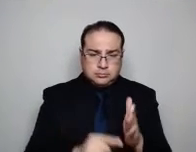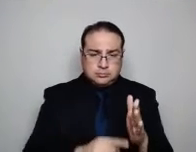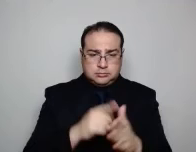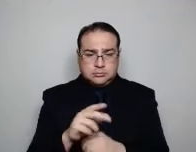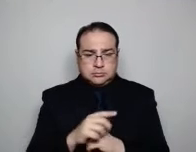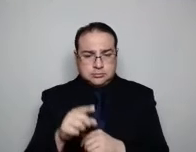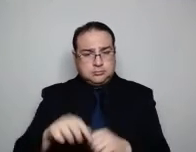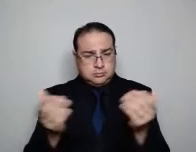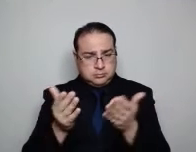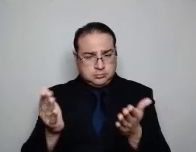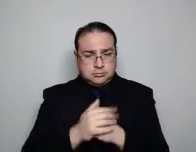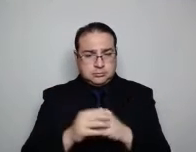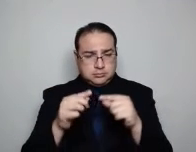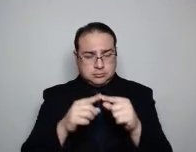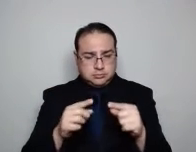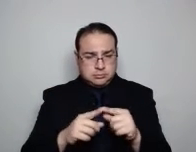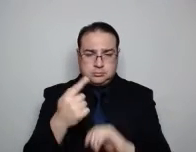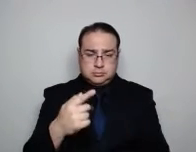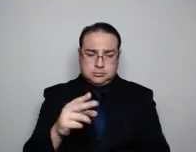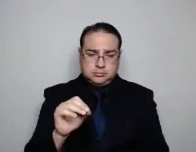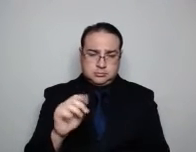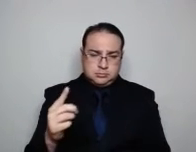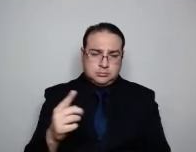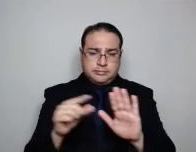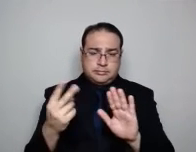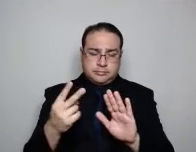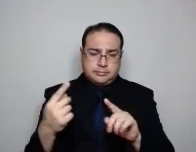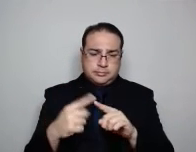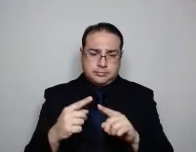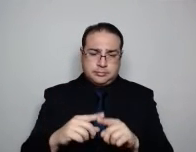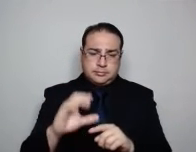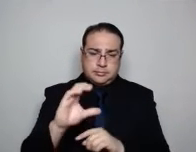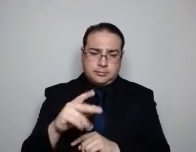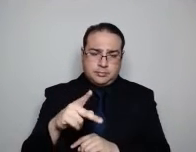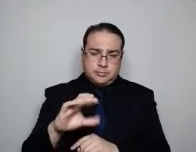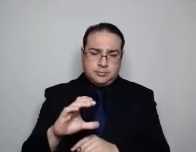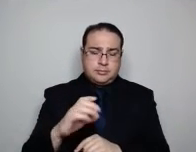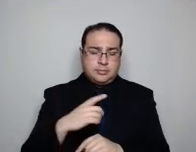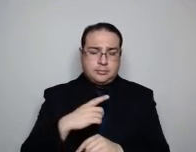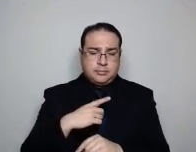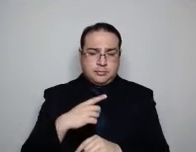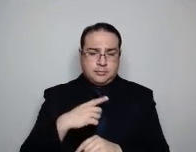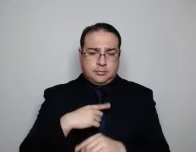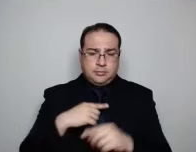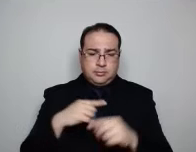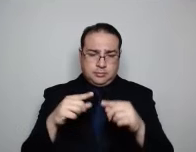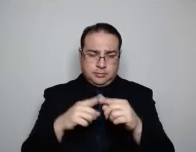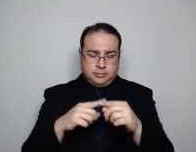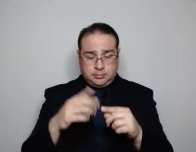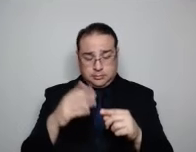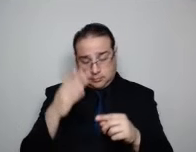701, parágrafo 2º do CPC, o reconhecimento da